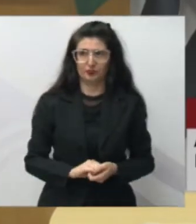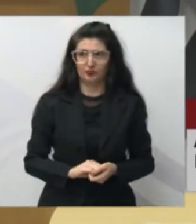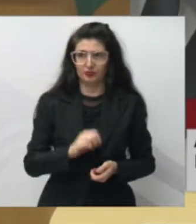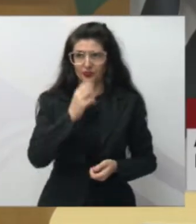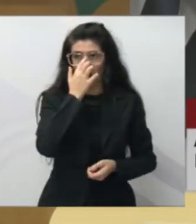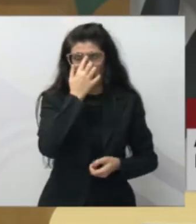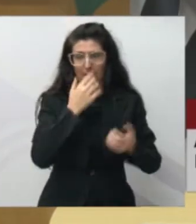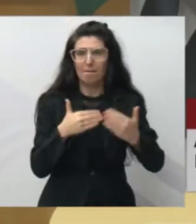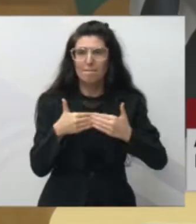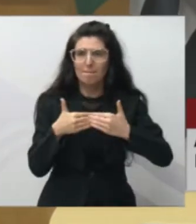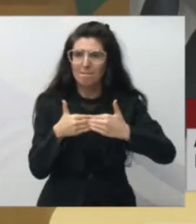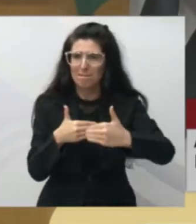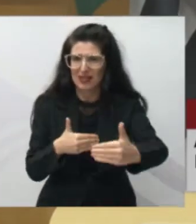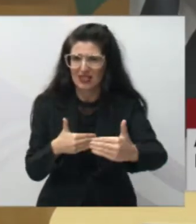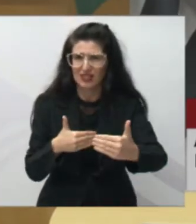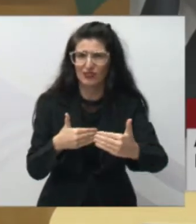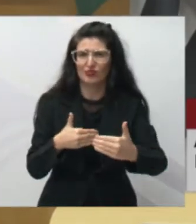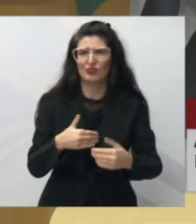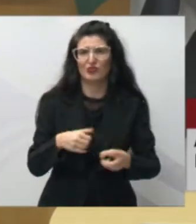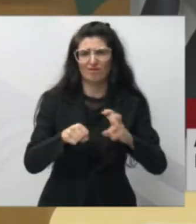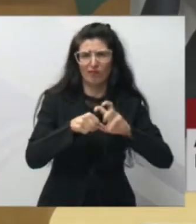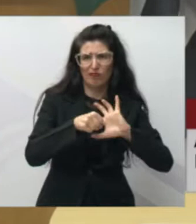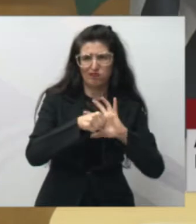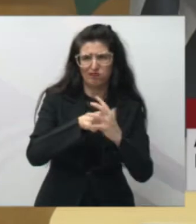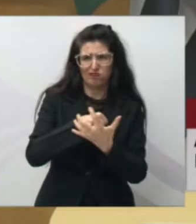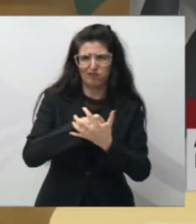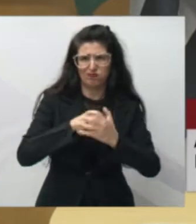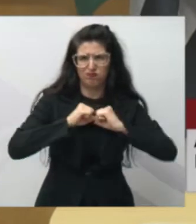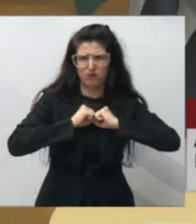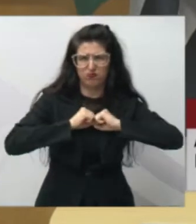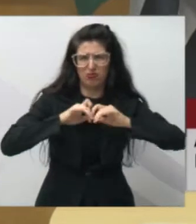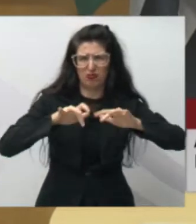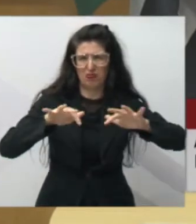deste período de pandemia, este período